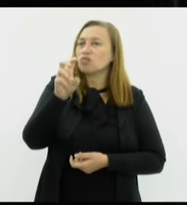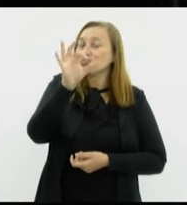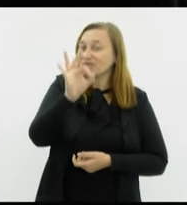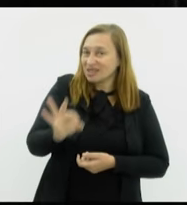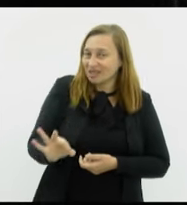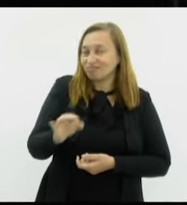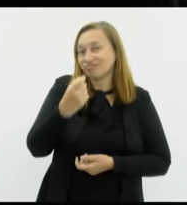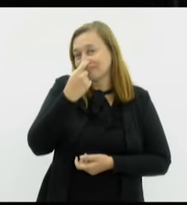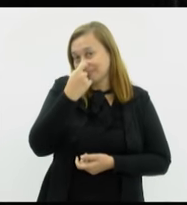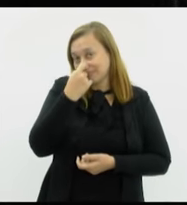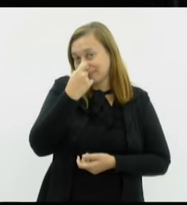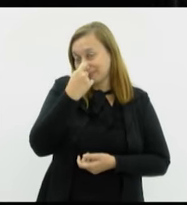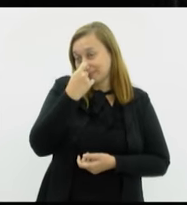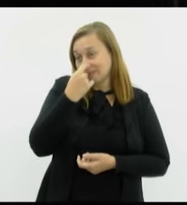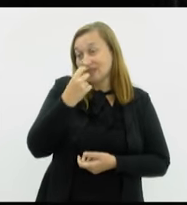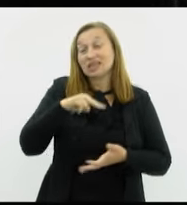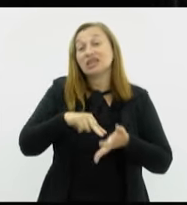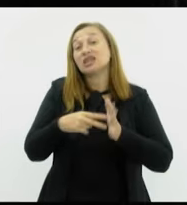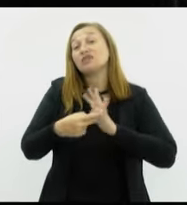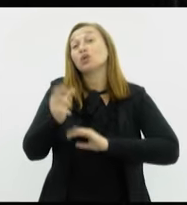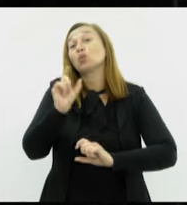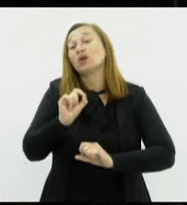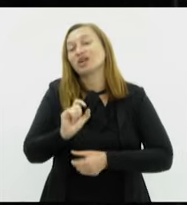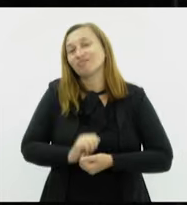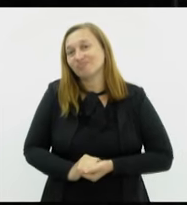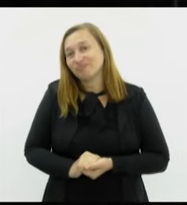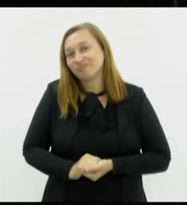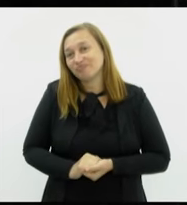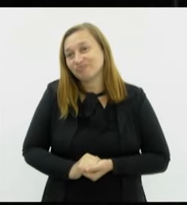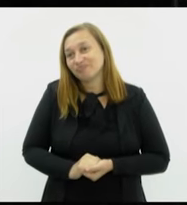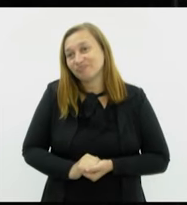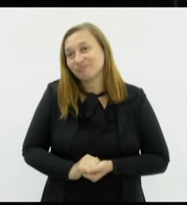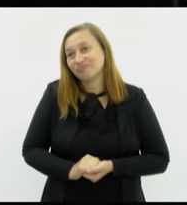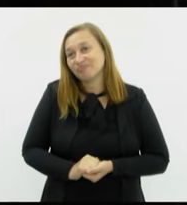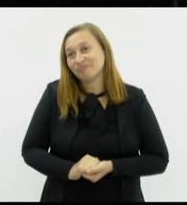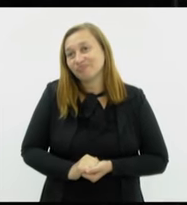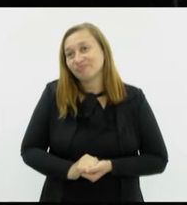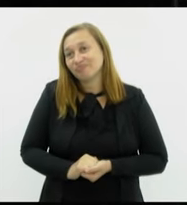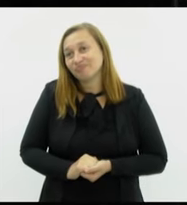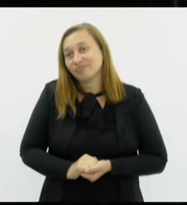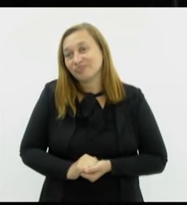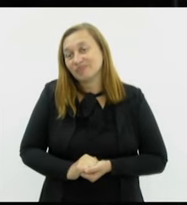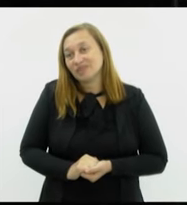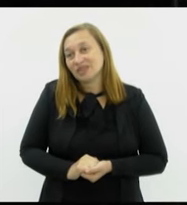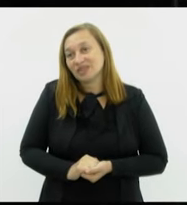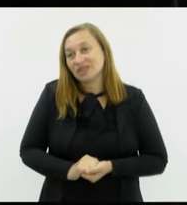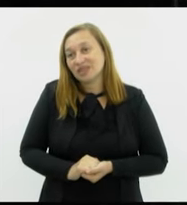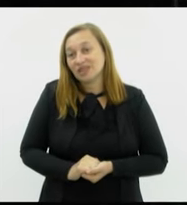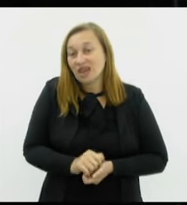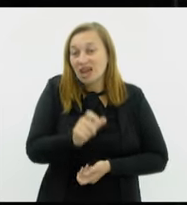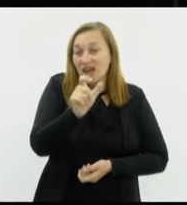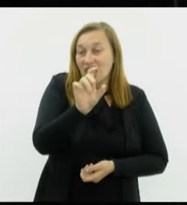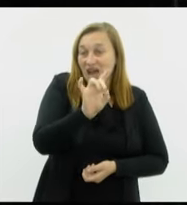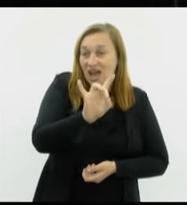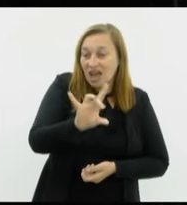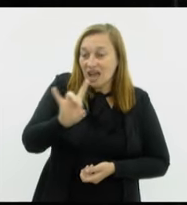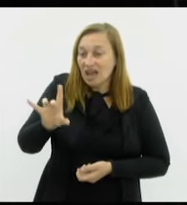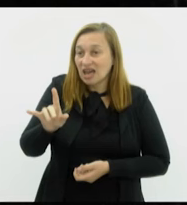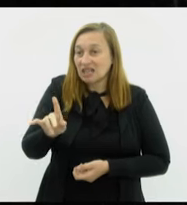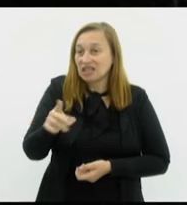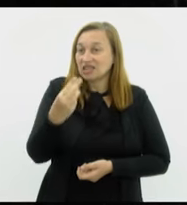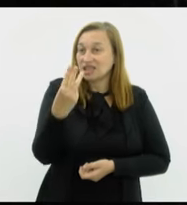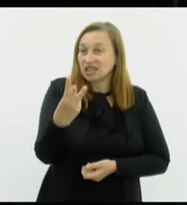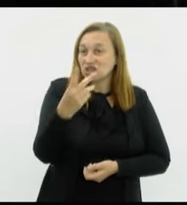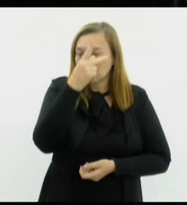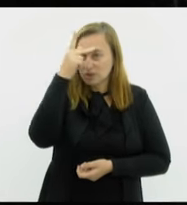35%. Isso quer dizer que cada 3 pessoas que pagam